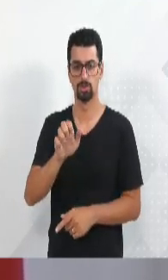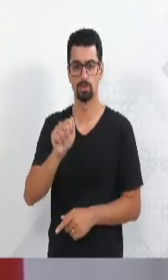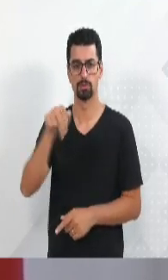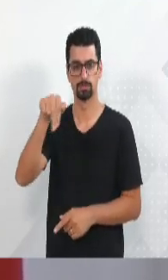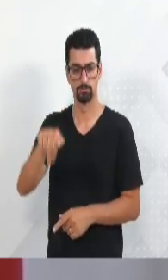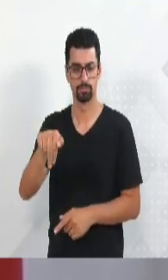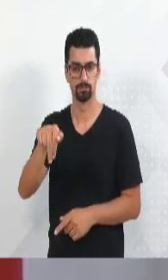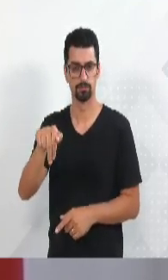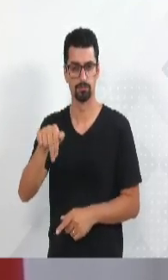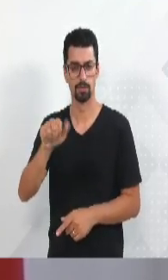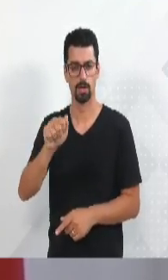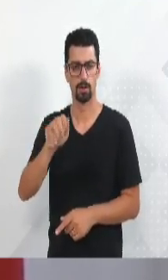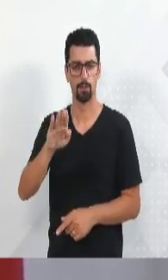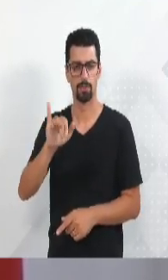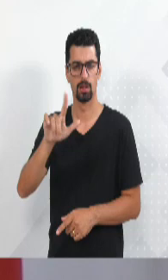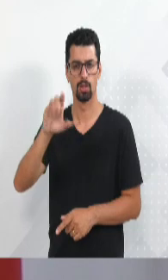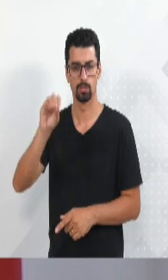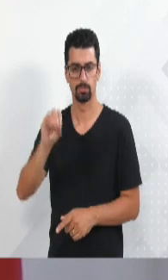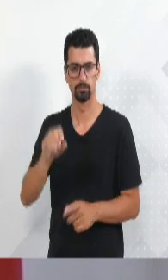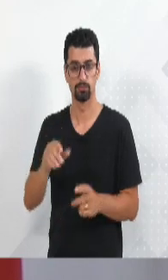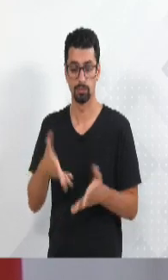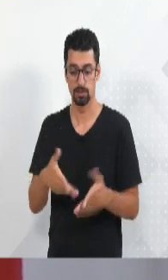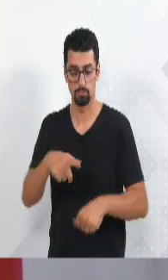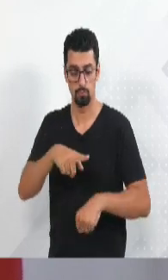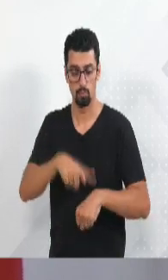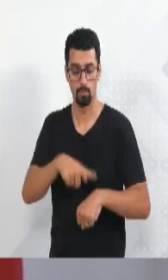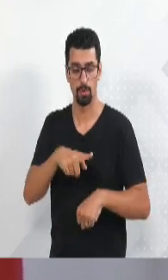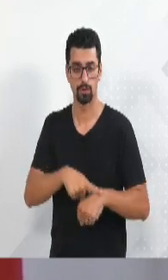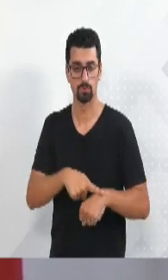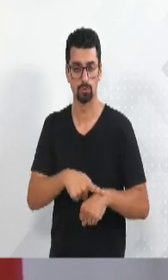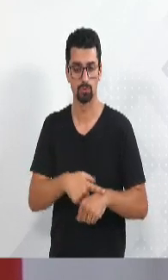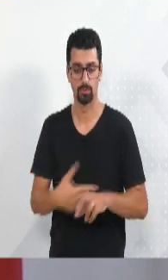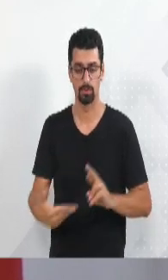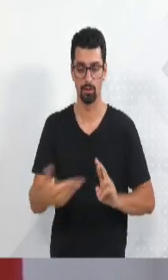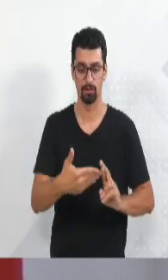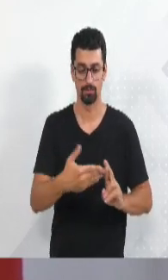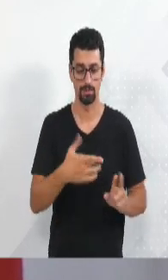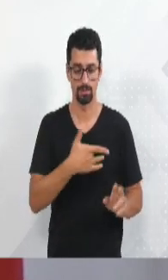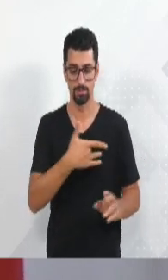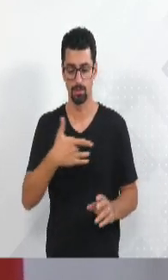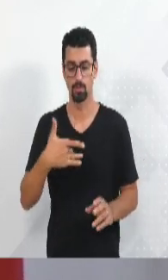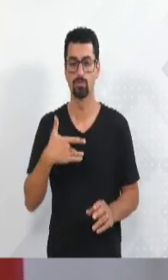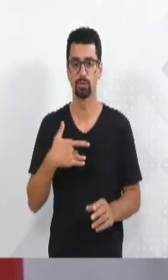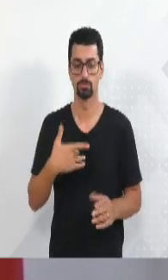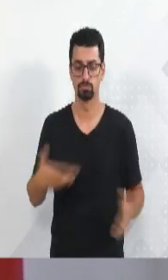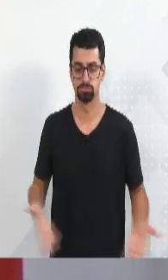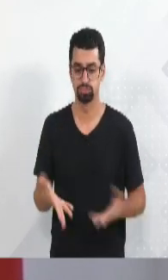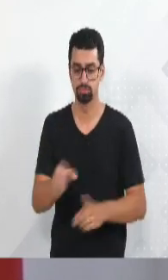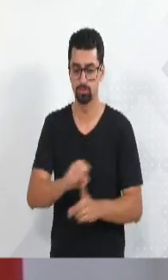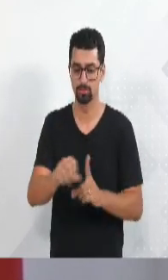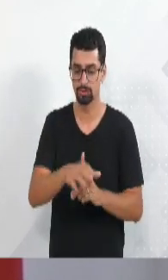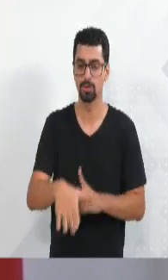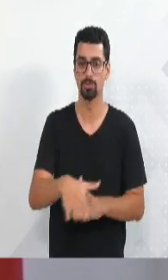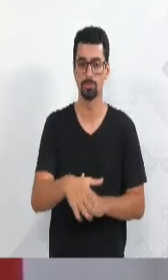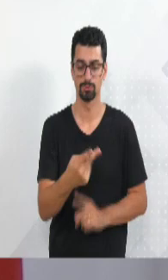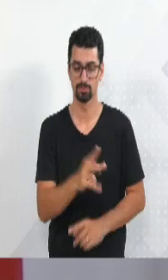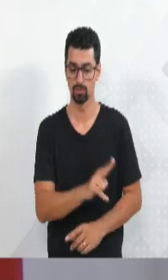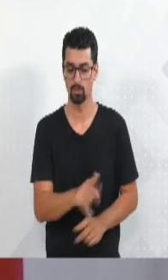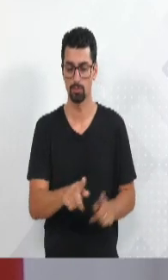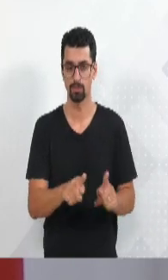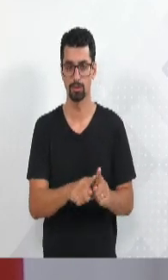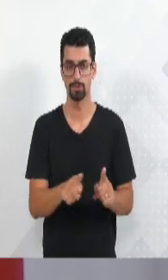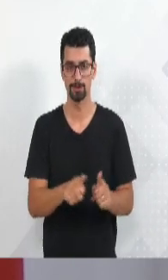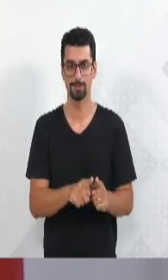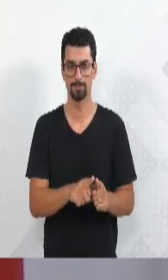nesse ato representando a nossa Diretoria de Saúde e promoção social então em seu nome é cumprimento